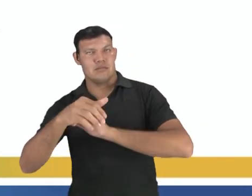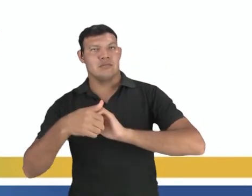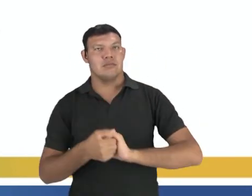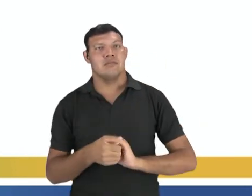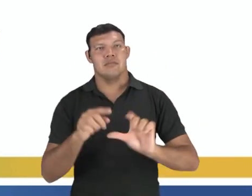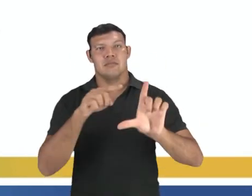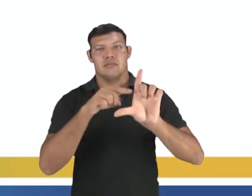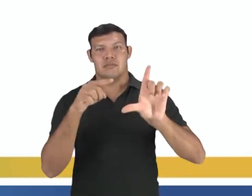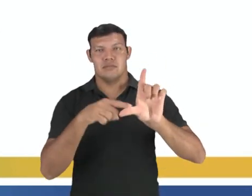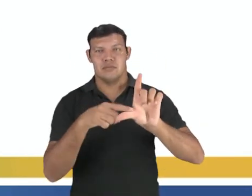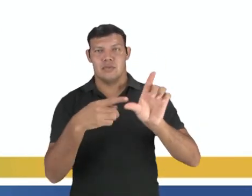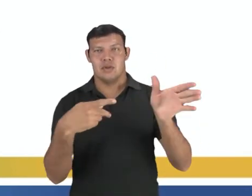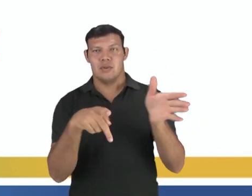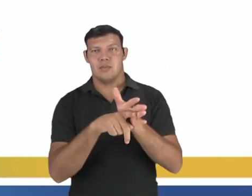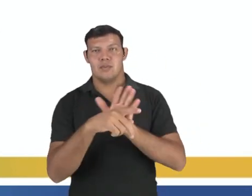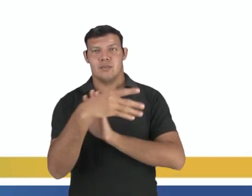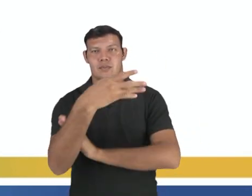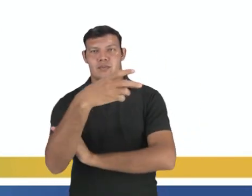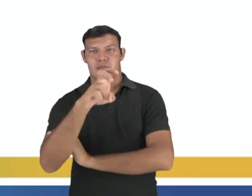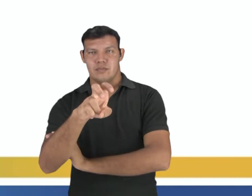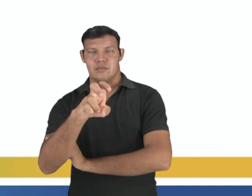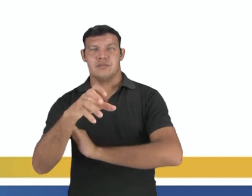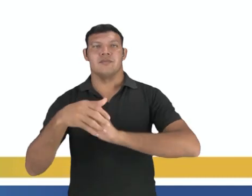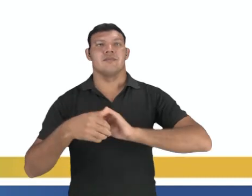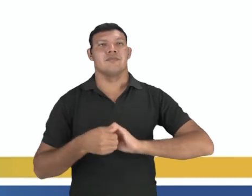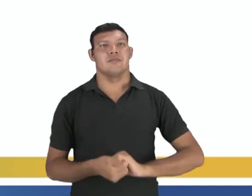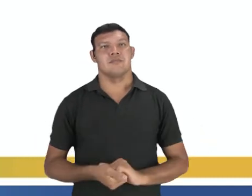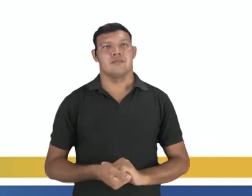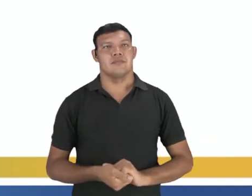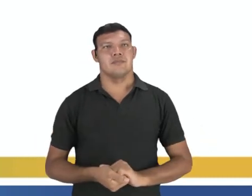Com ângulos de 45 graus.